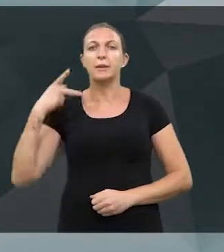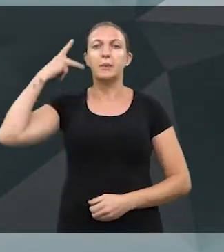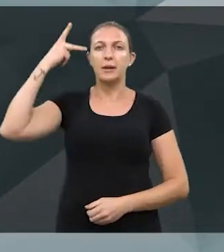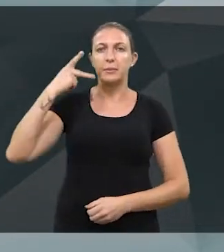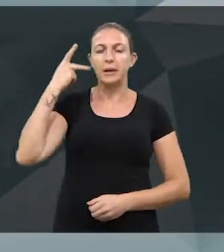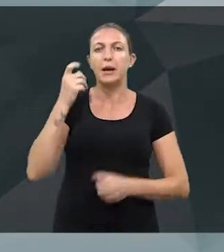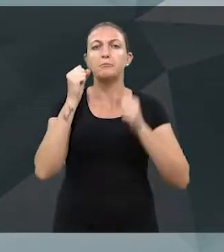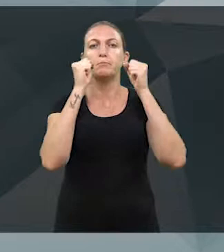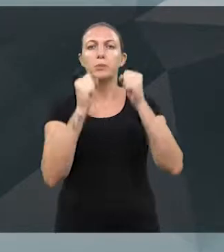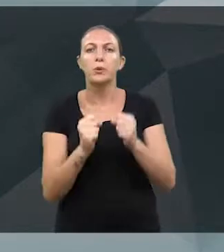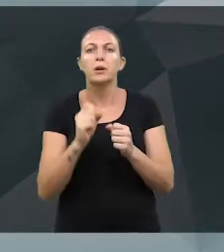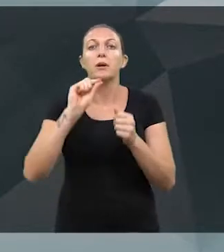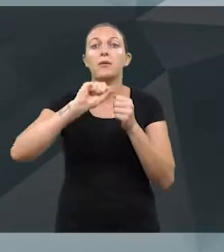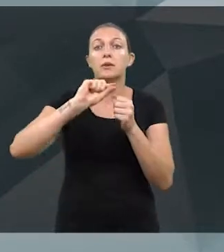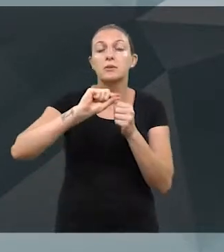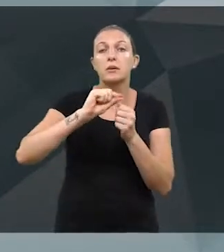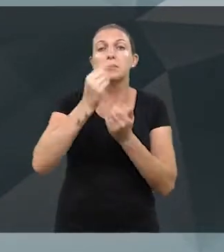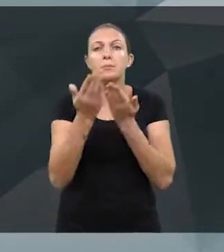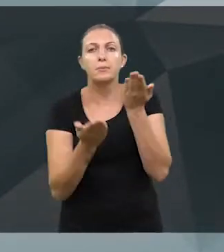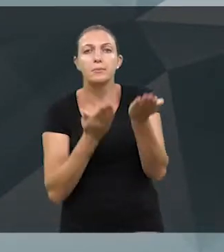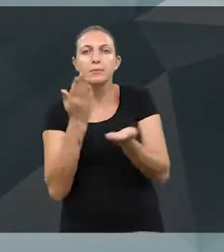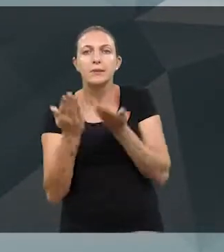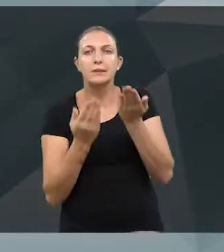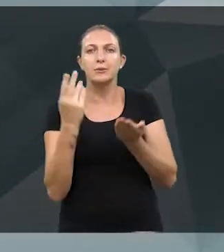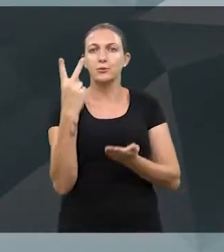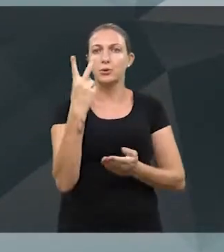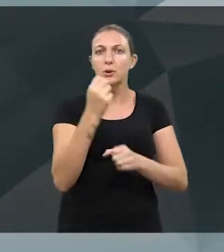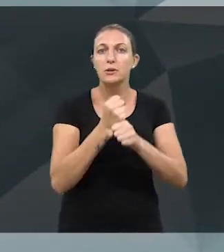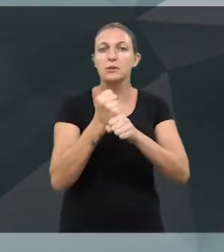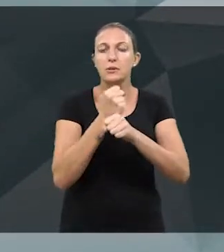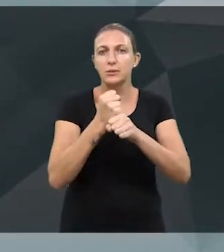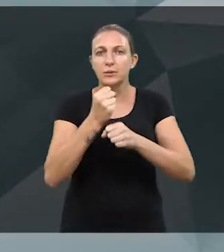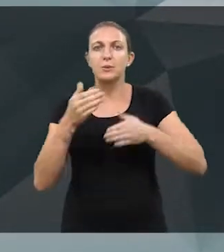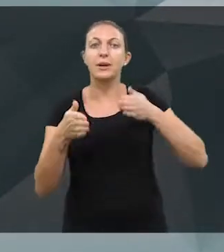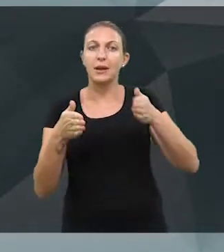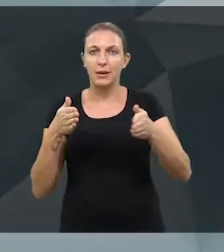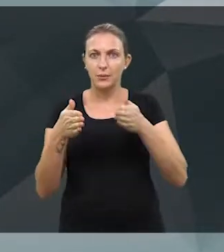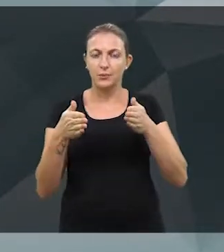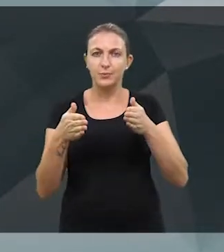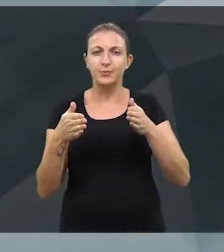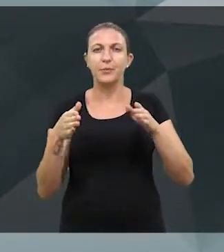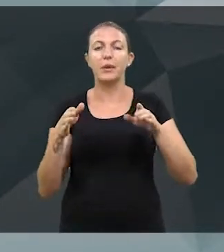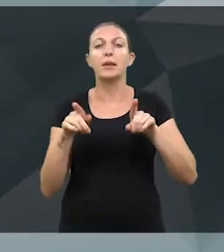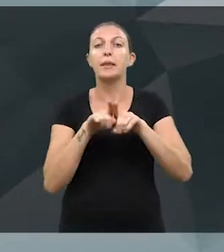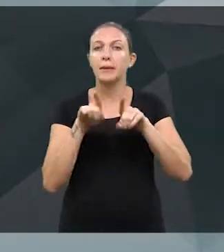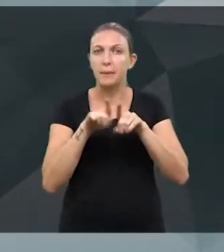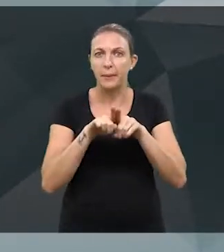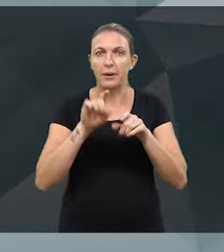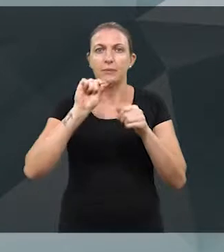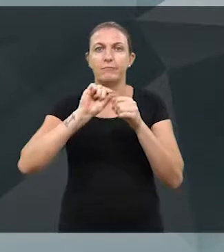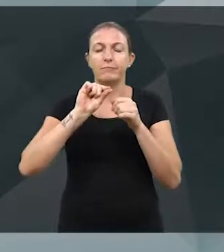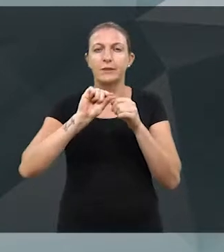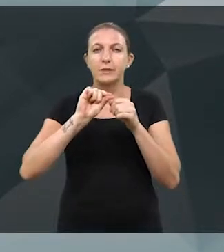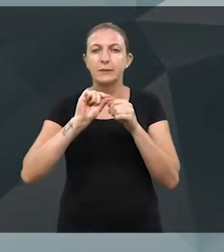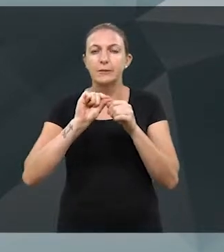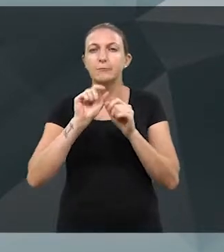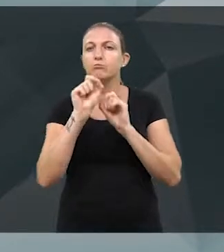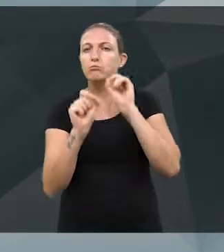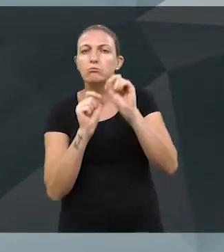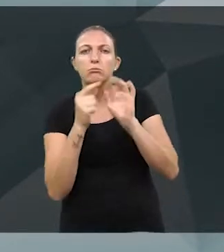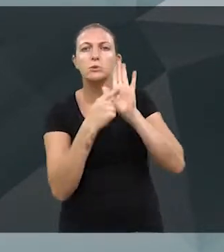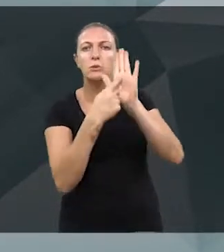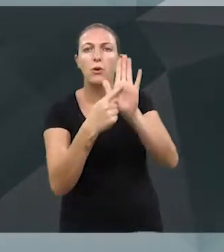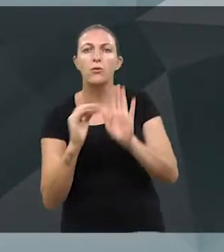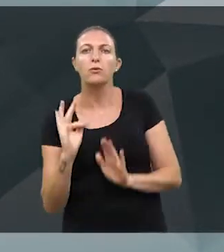cada parlamentar poderá fazer um balanço desses dois primeiros anos de mandato assim como fazer projeções futuras